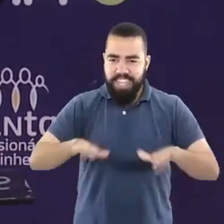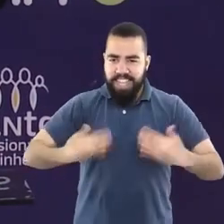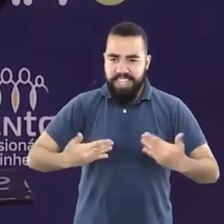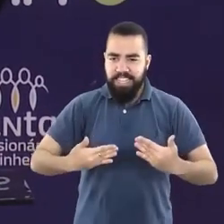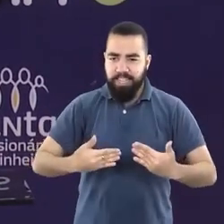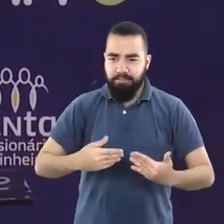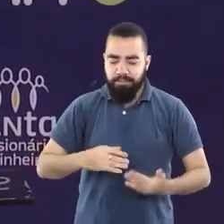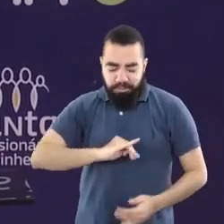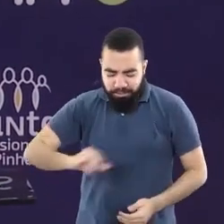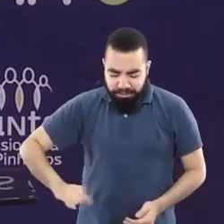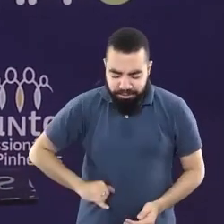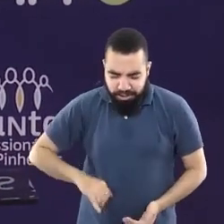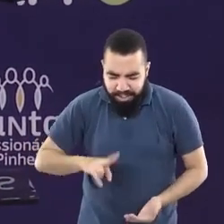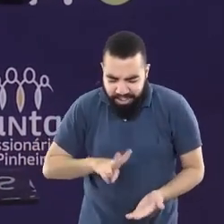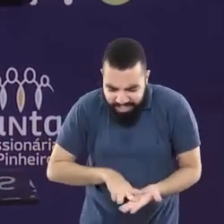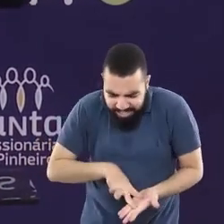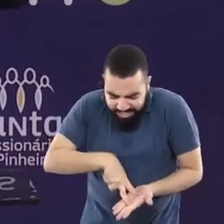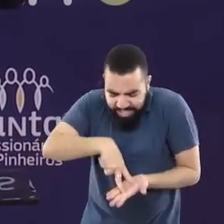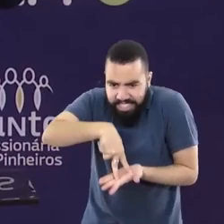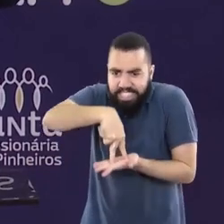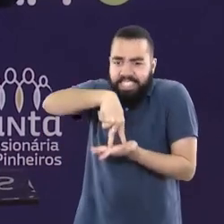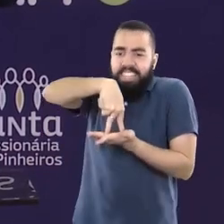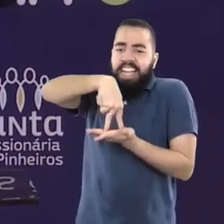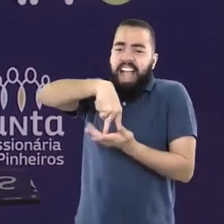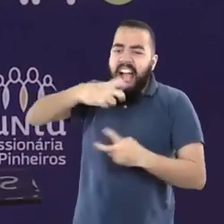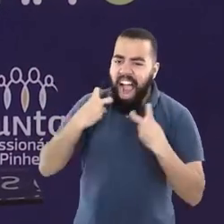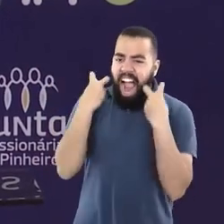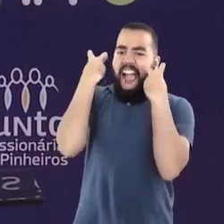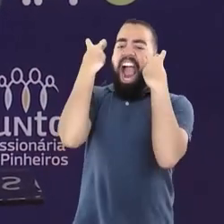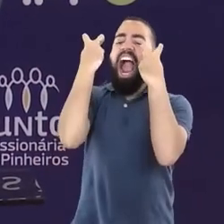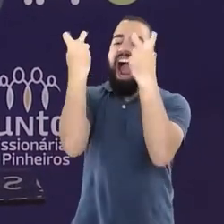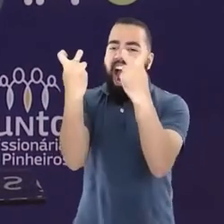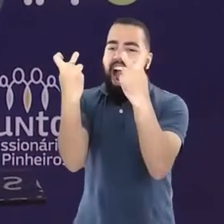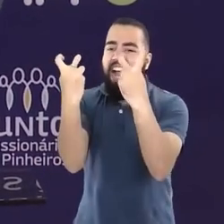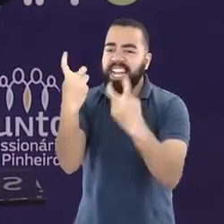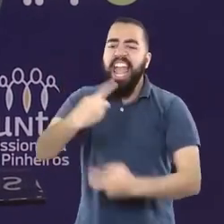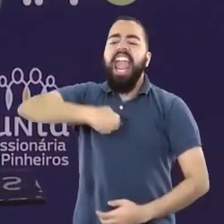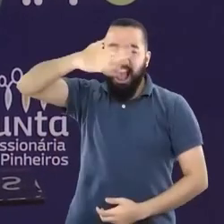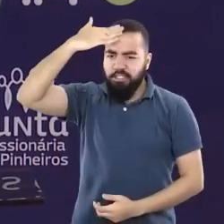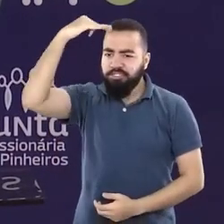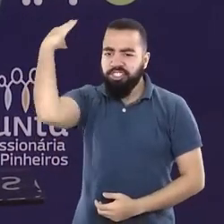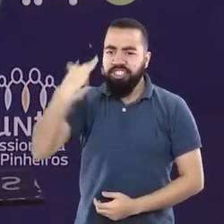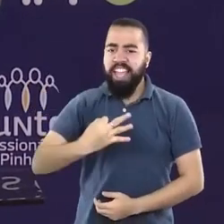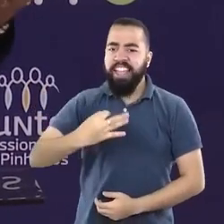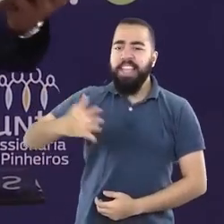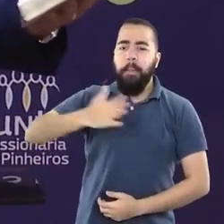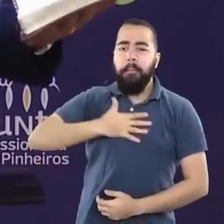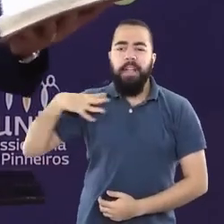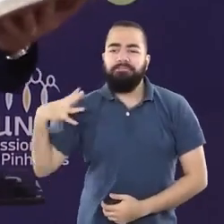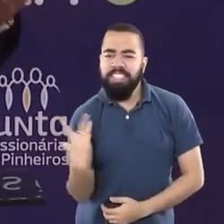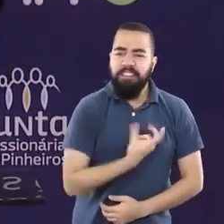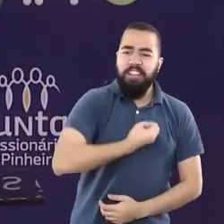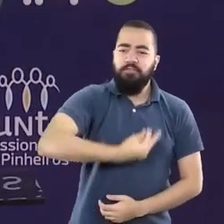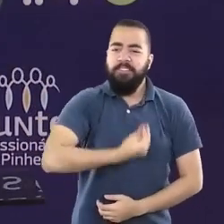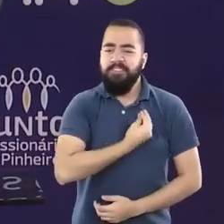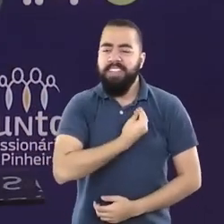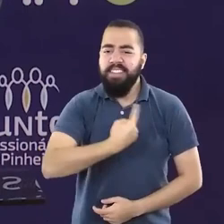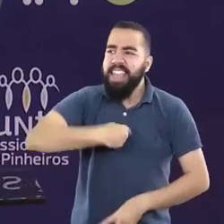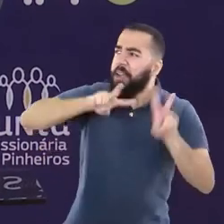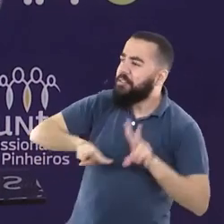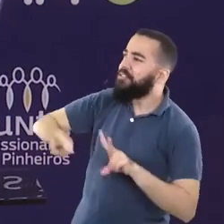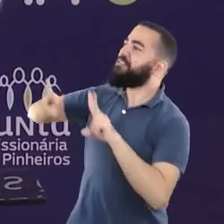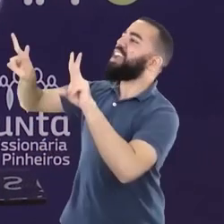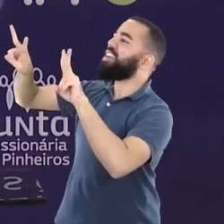coisa eu sei, é que o meu Redentor vive. E eu verei o meu Redentor, revestido este meu corpo de pele, eu verei o